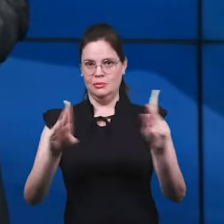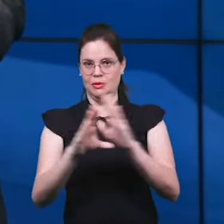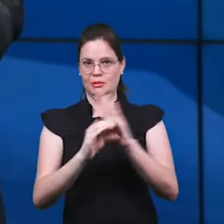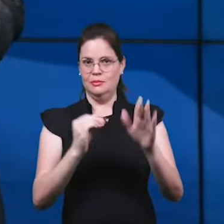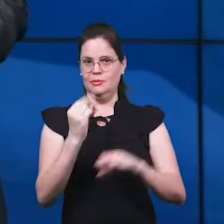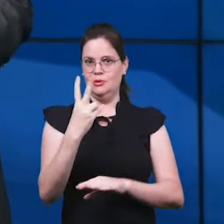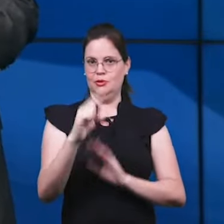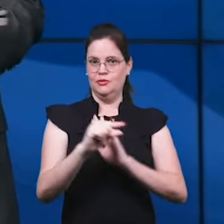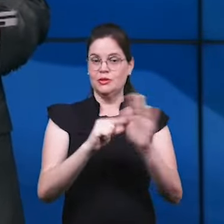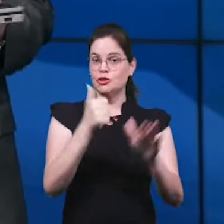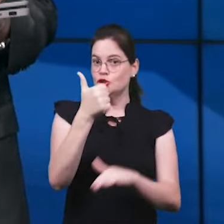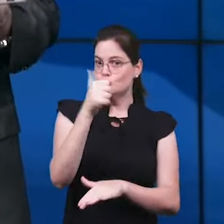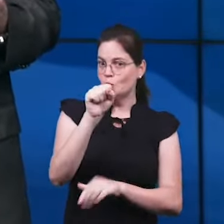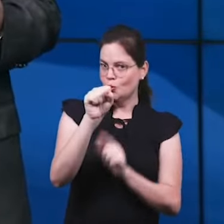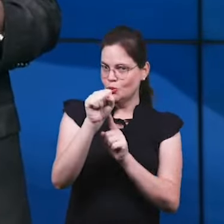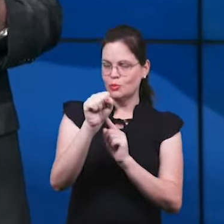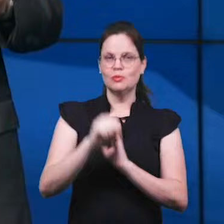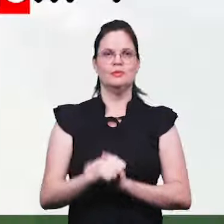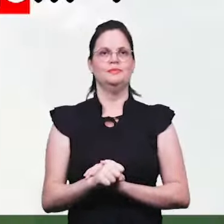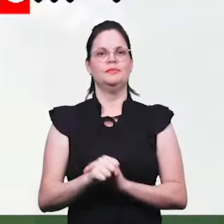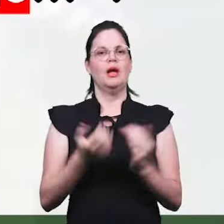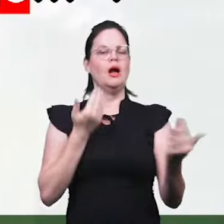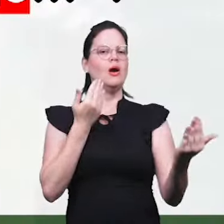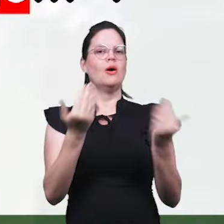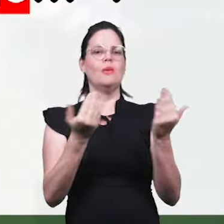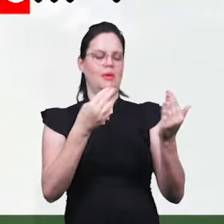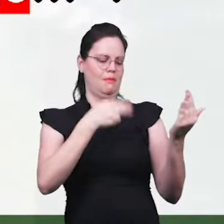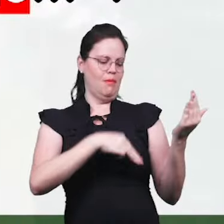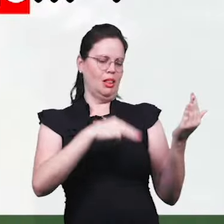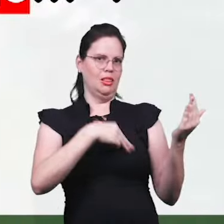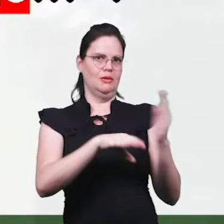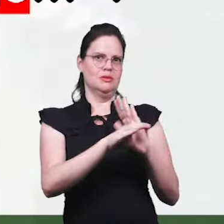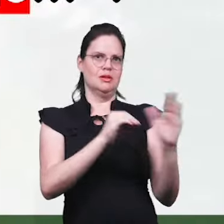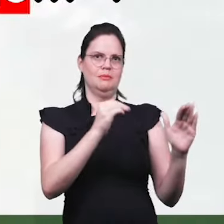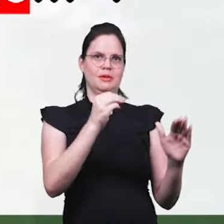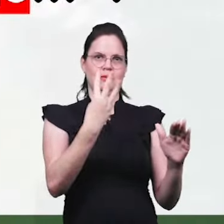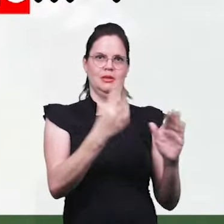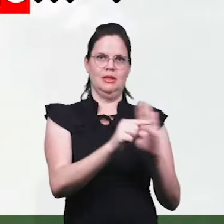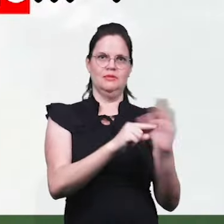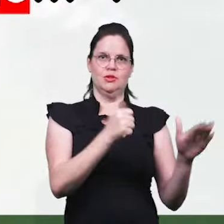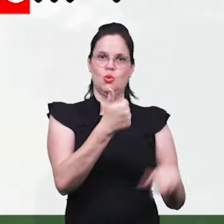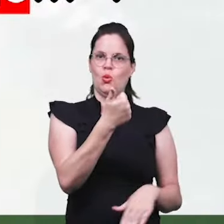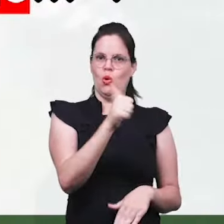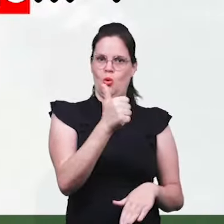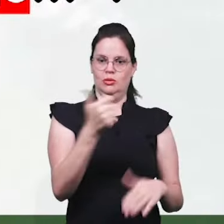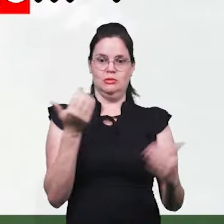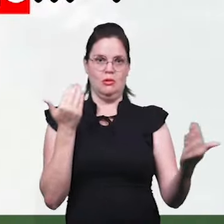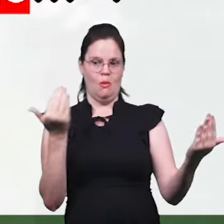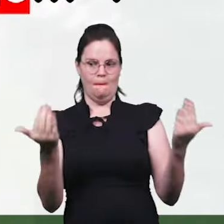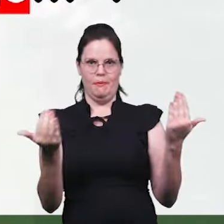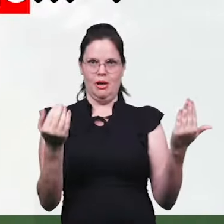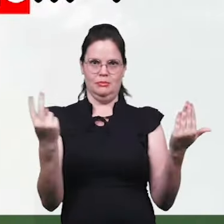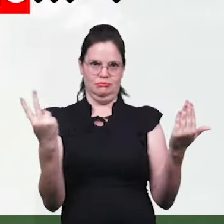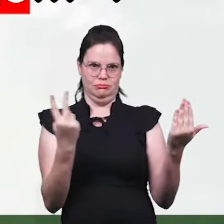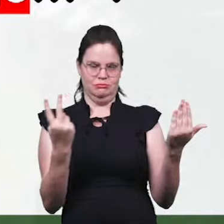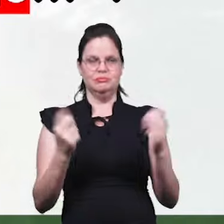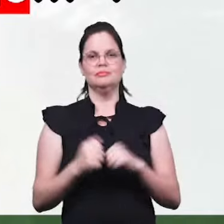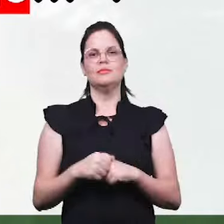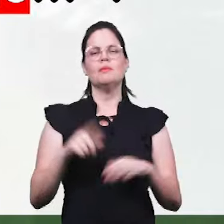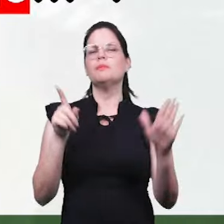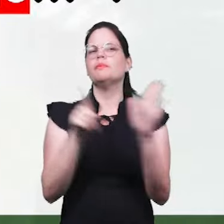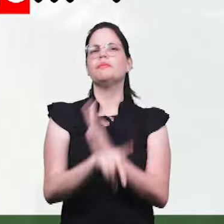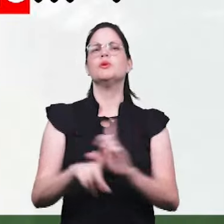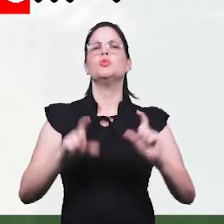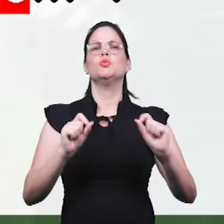verso 18, agora verso 18, comparado com Mateus capítulo 3, verso 11. A pergunta é, a quem